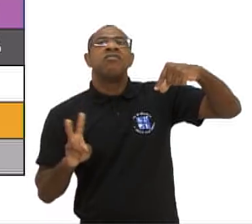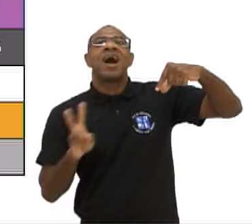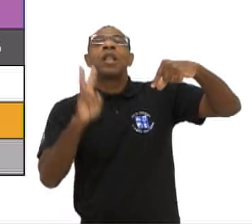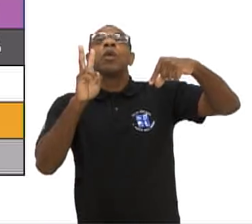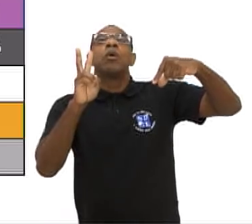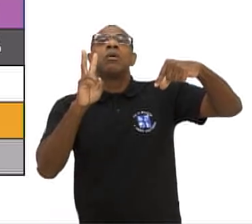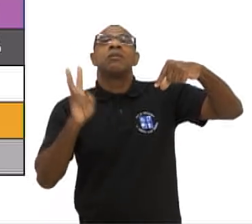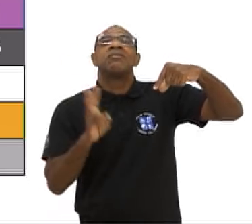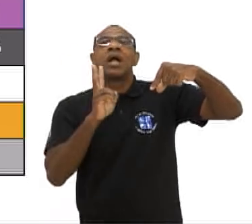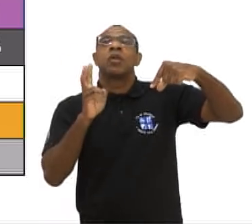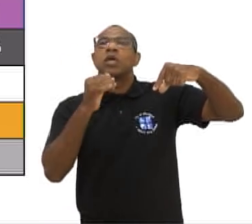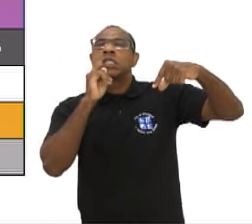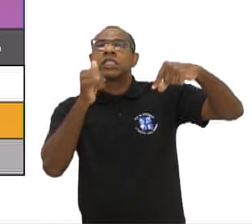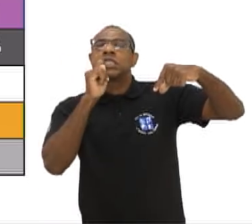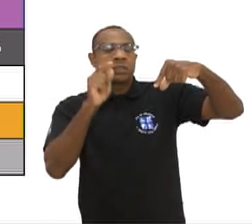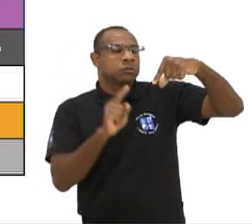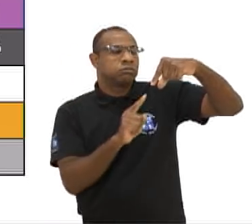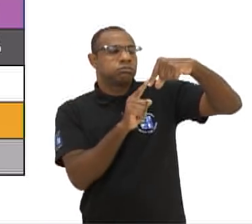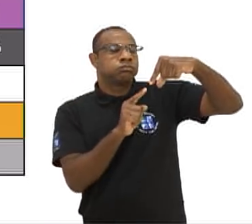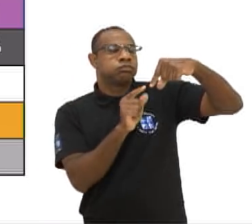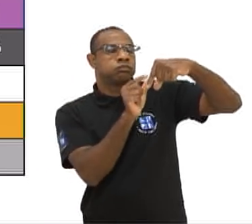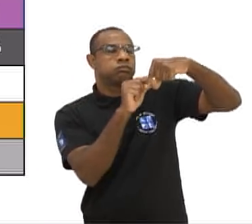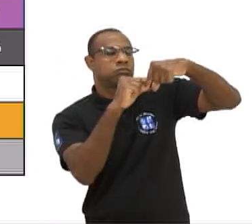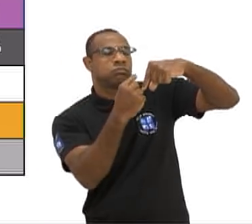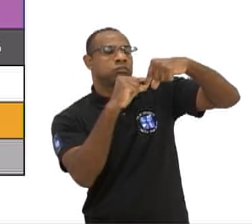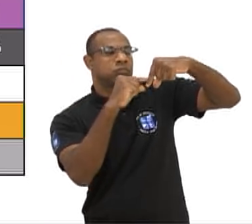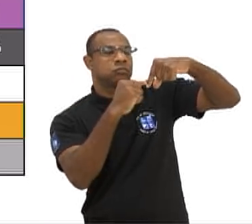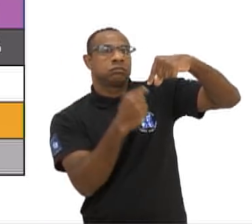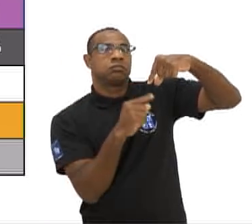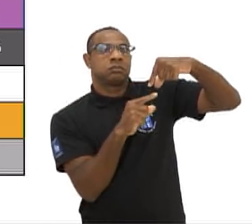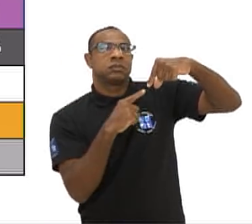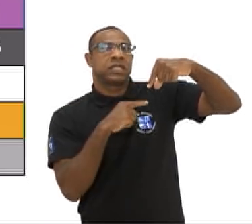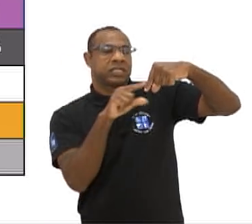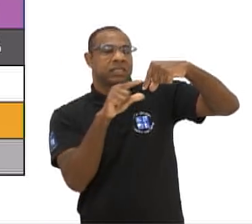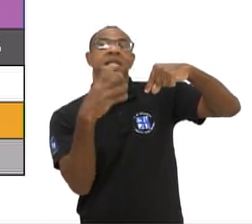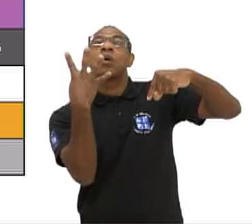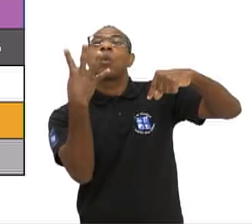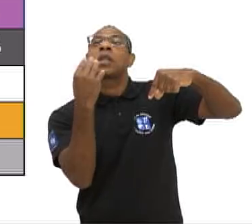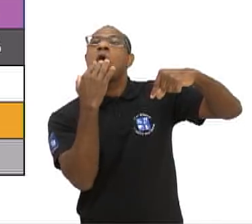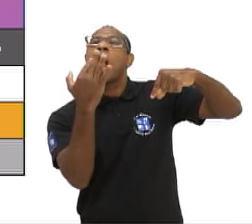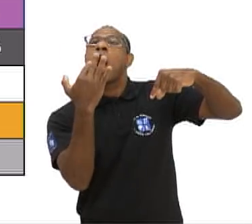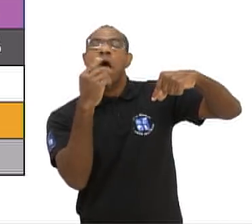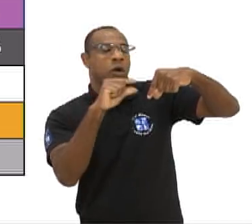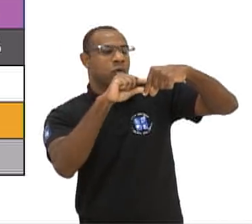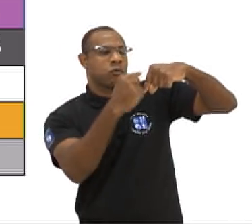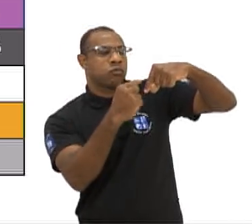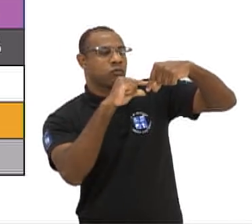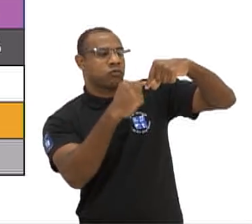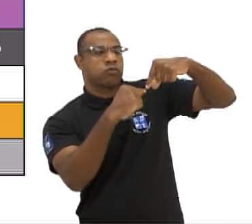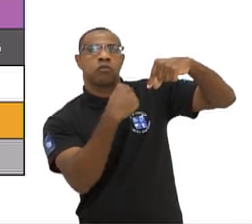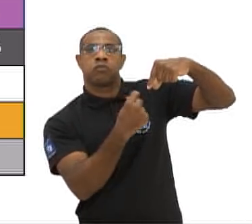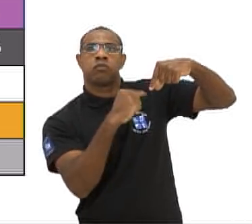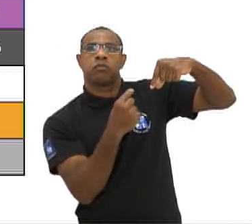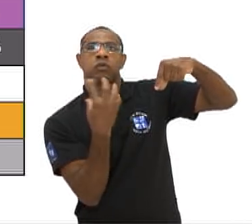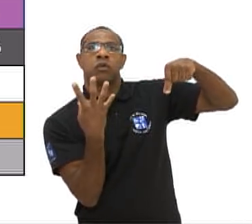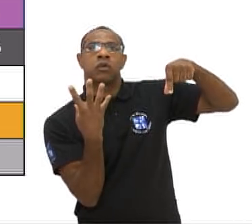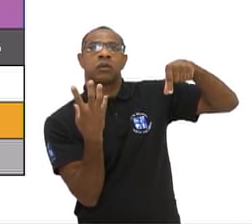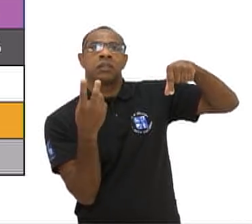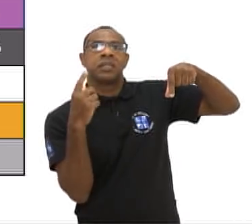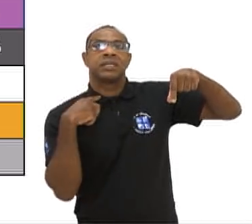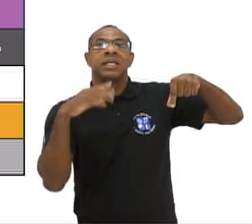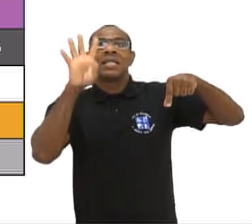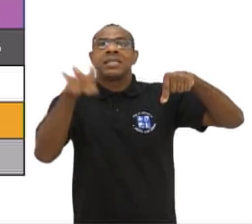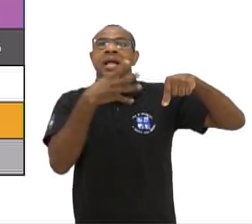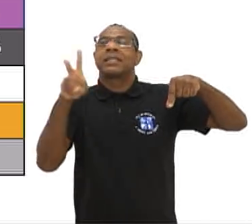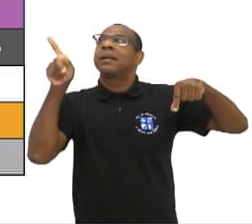tenho aqui, no meu exemplo, 4 faixinhas de cor, e essas faixinhas de cor eu vou lendo na